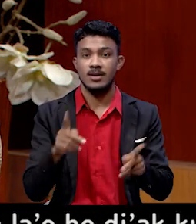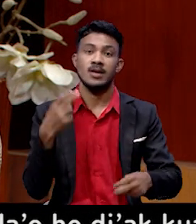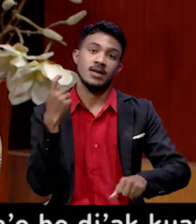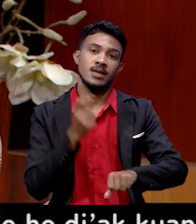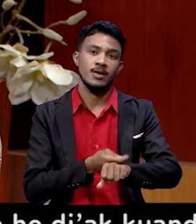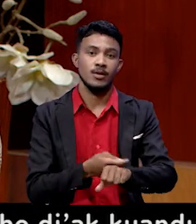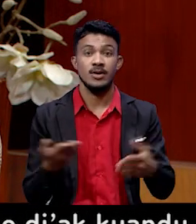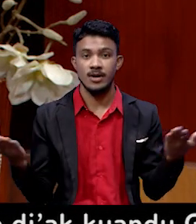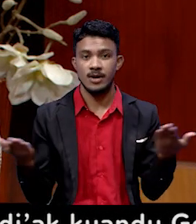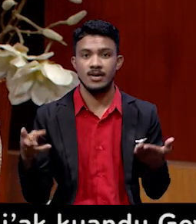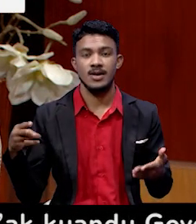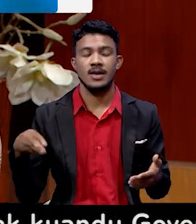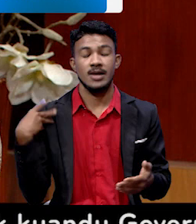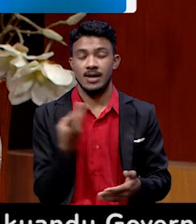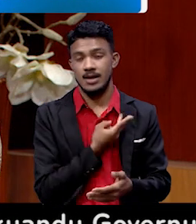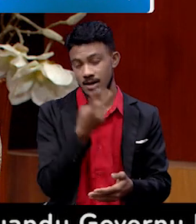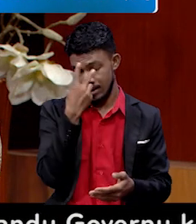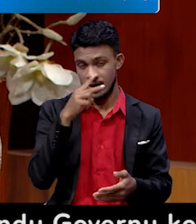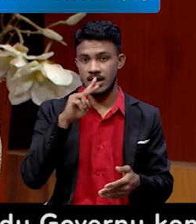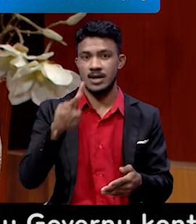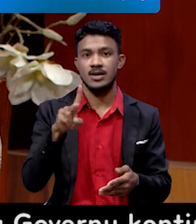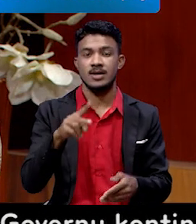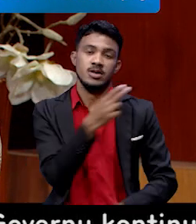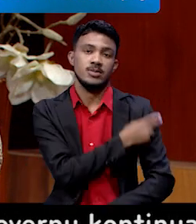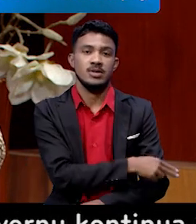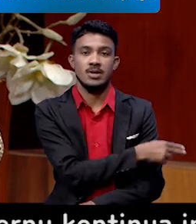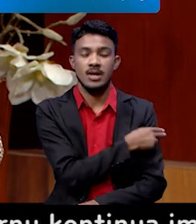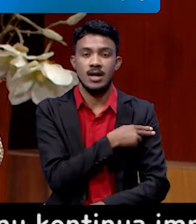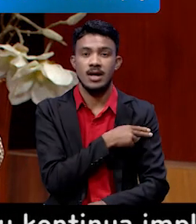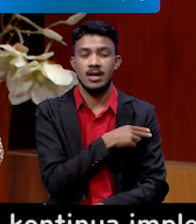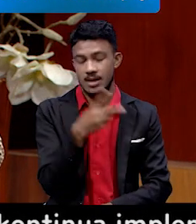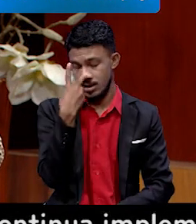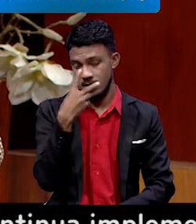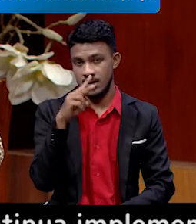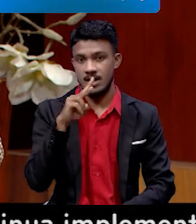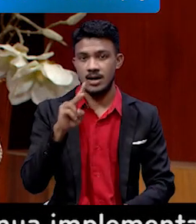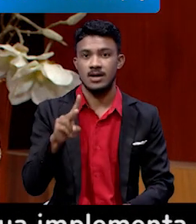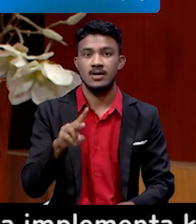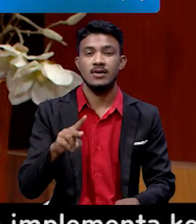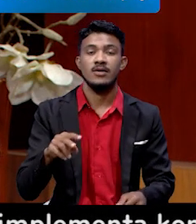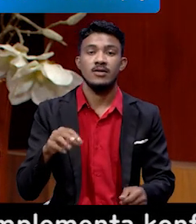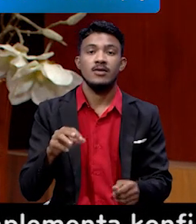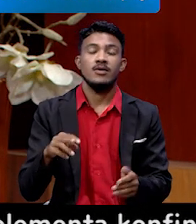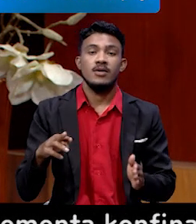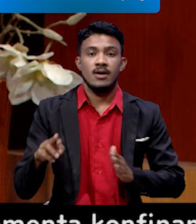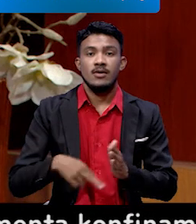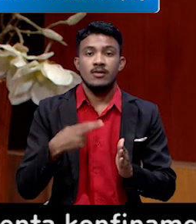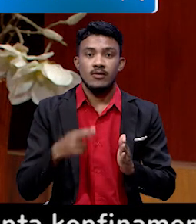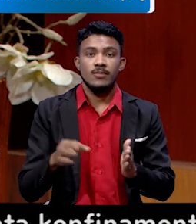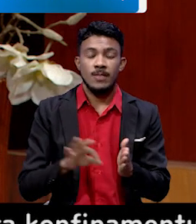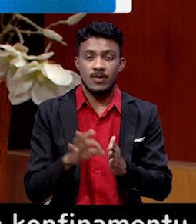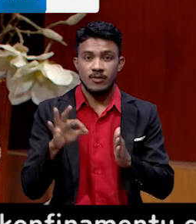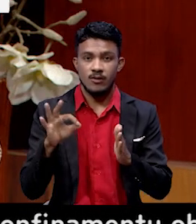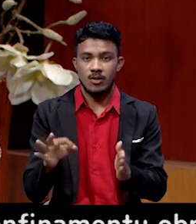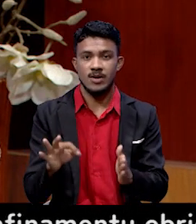que Itabot será a rei que está o Hospital Nacional Guido Valadares, sira forma triagem, molo que está a matar a emergência.